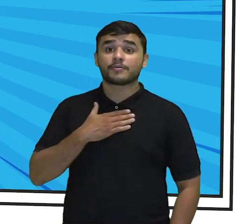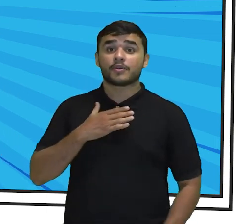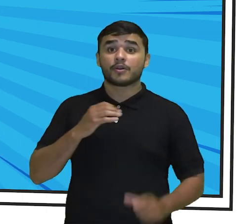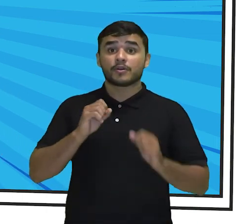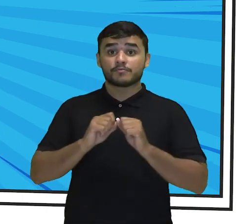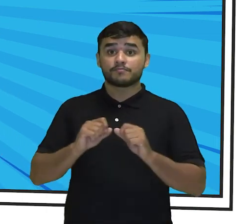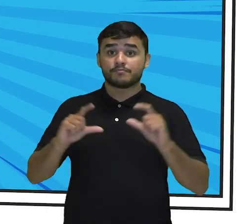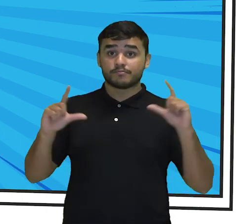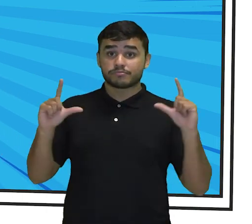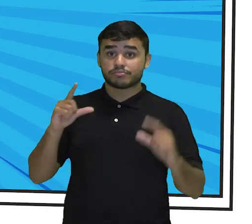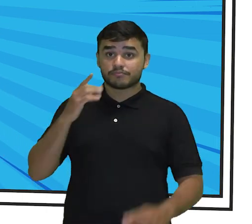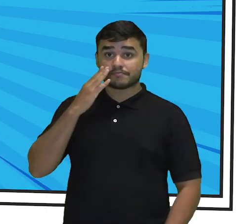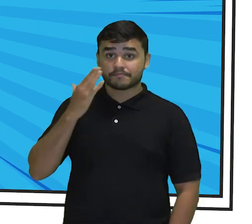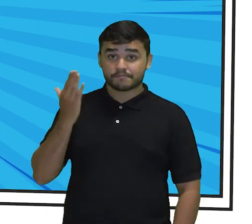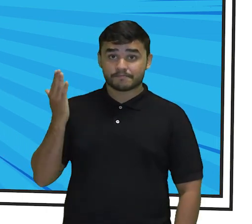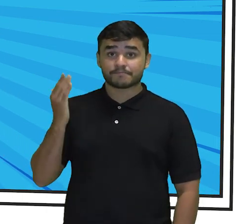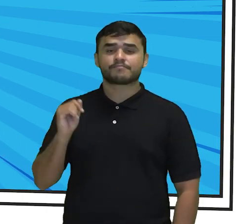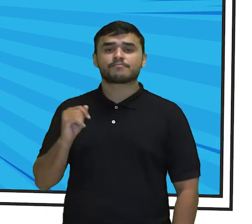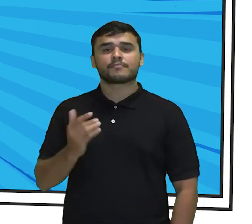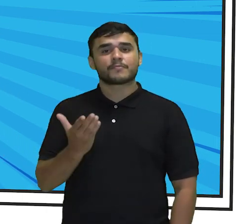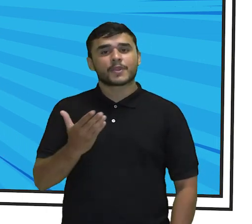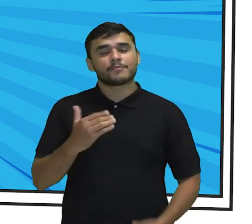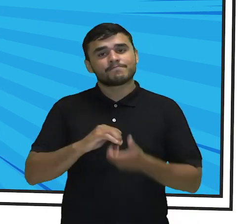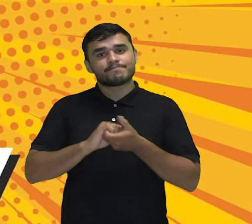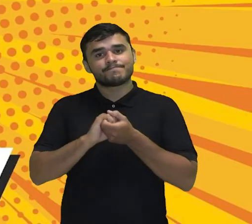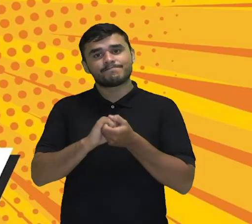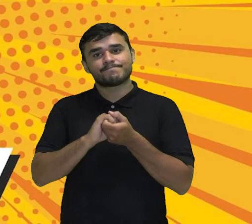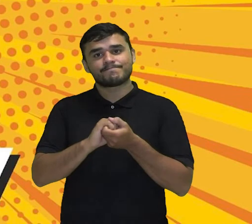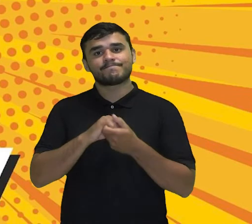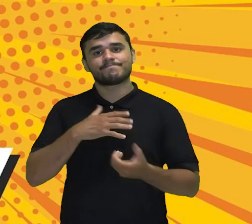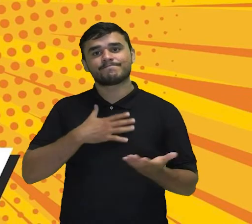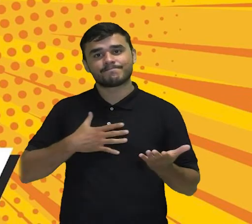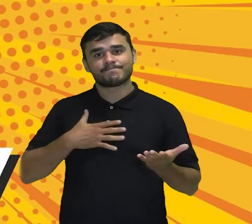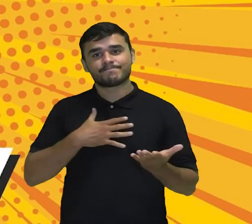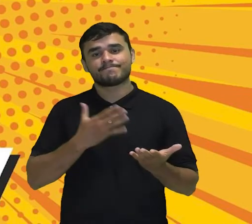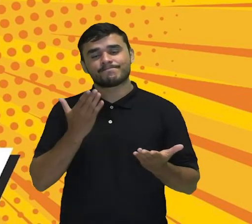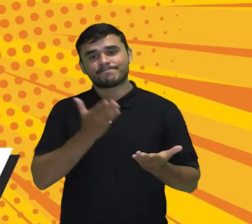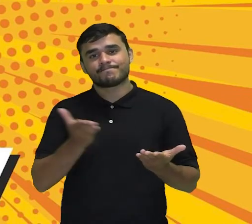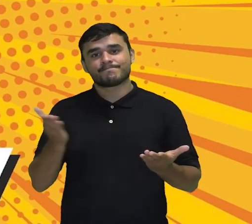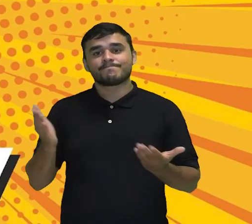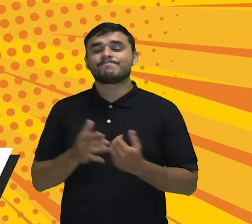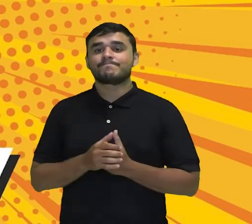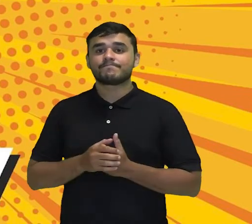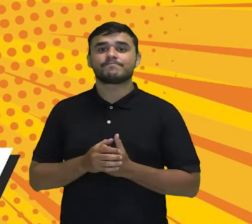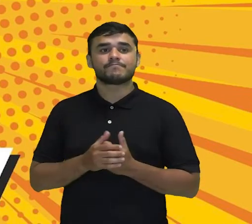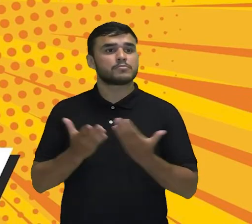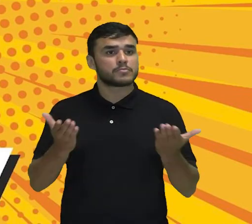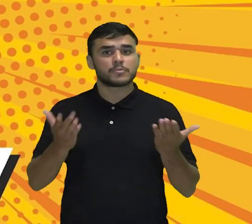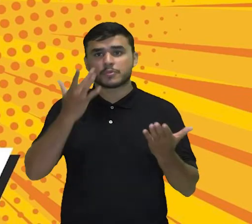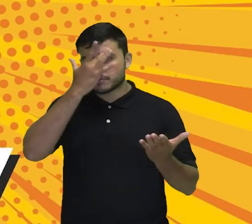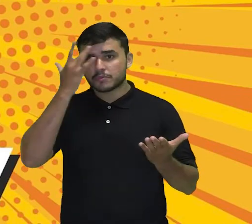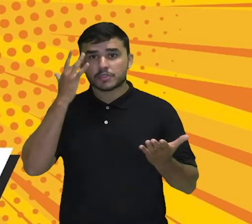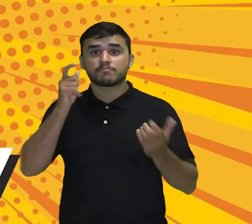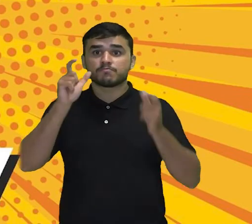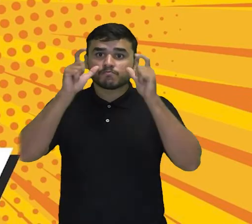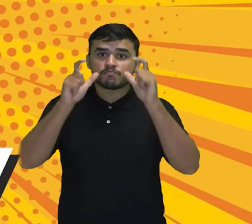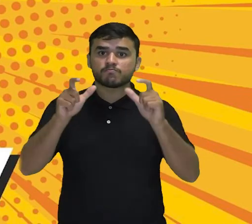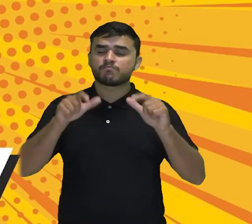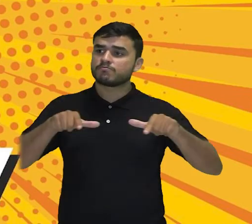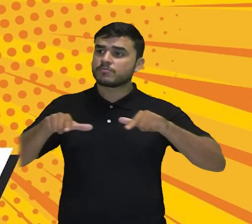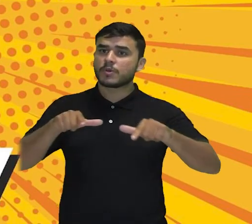inicial. Eu quero dizer que foi sempre um prazer. É incrível trabalhar aqui com gente que tem interesse, que